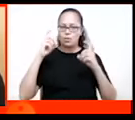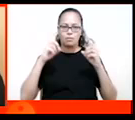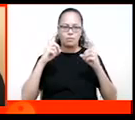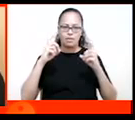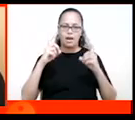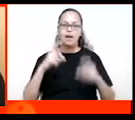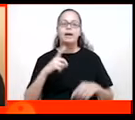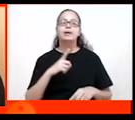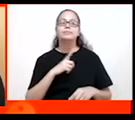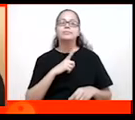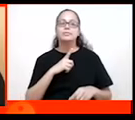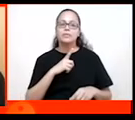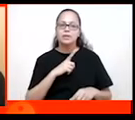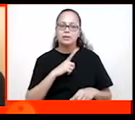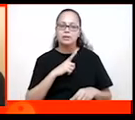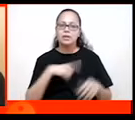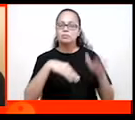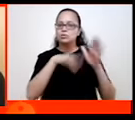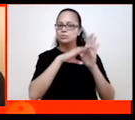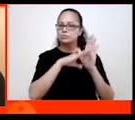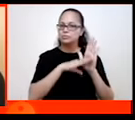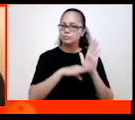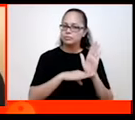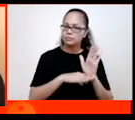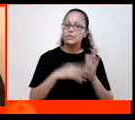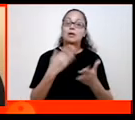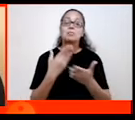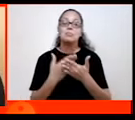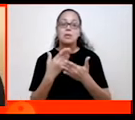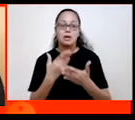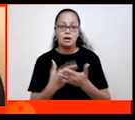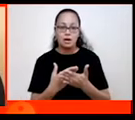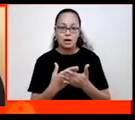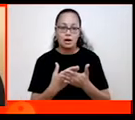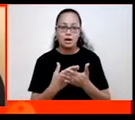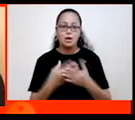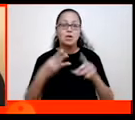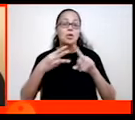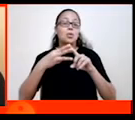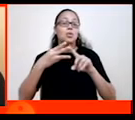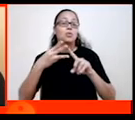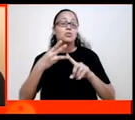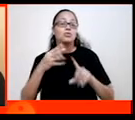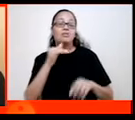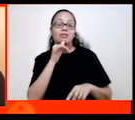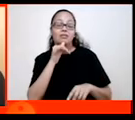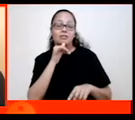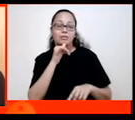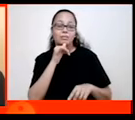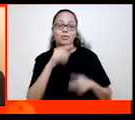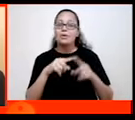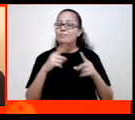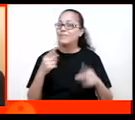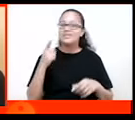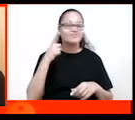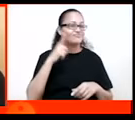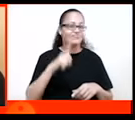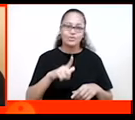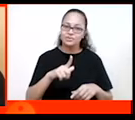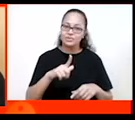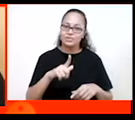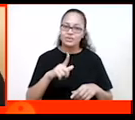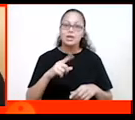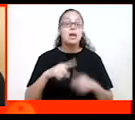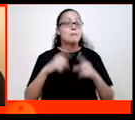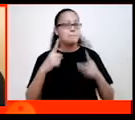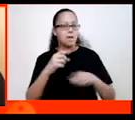temos o Fordismo, nós temos o Toyotismo. A aula estava prevista para a gente falar sobre esses 3 modelos de produção, mas a gente não vai conseguir. Mas no ano que vem